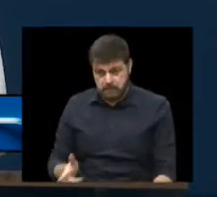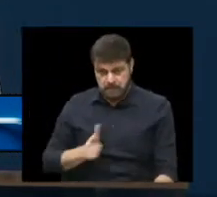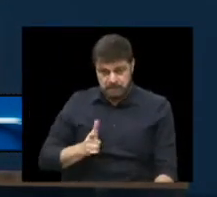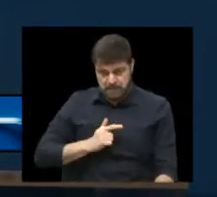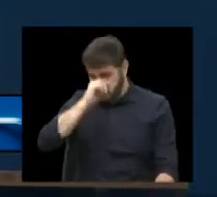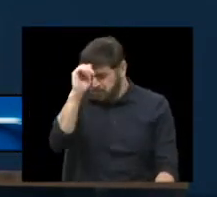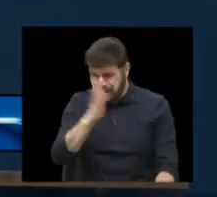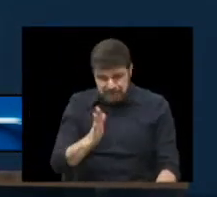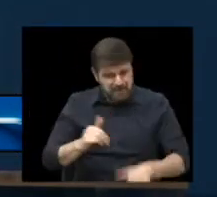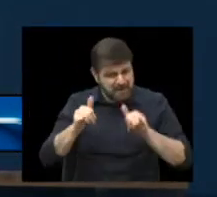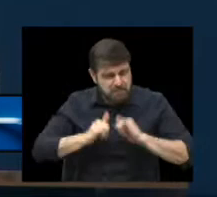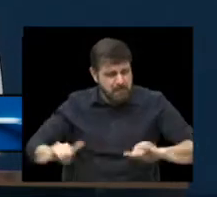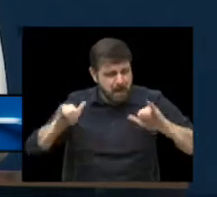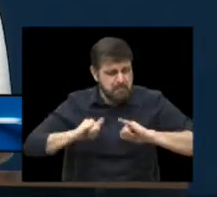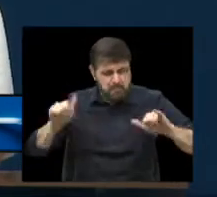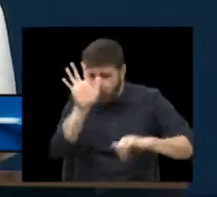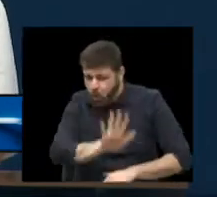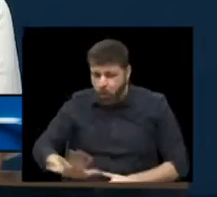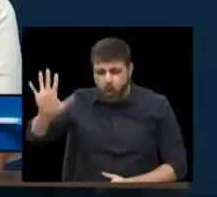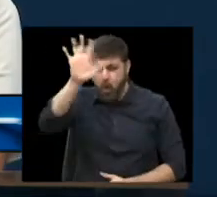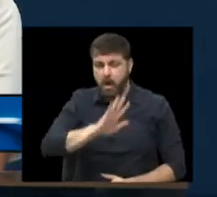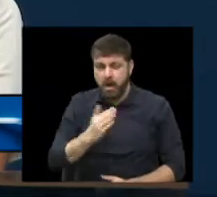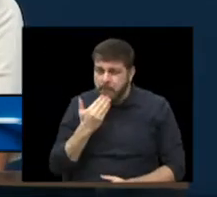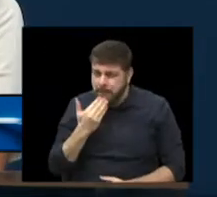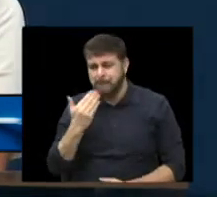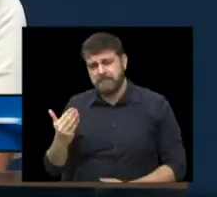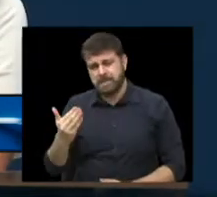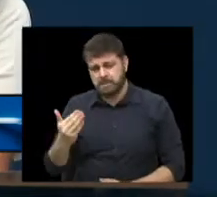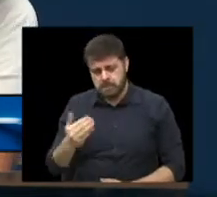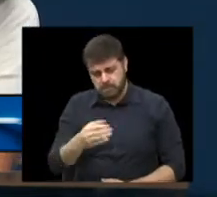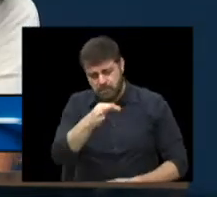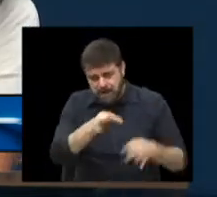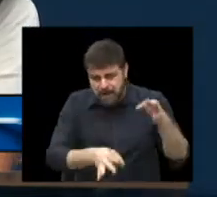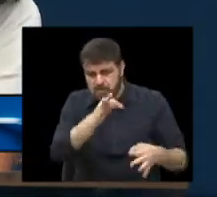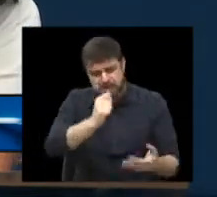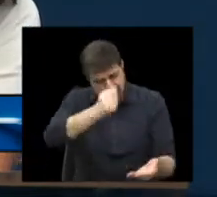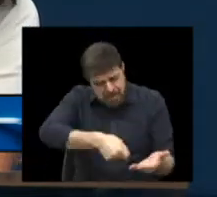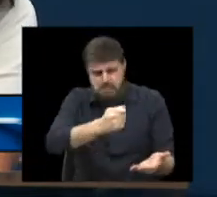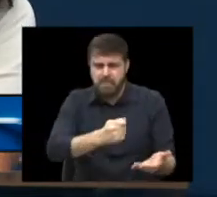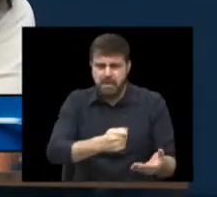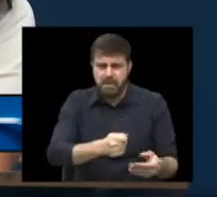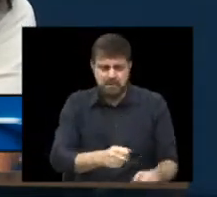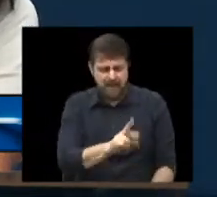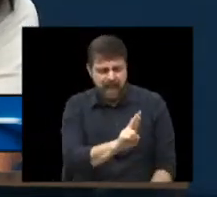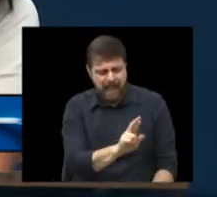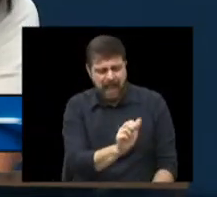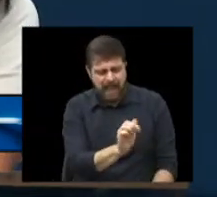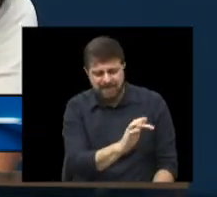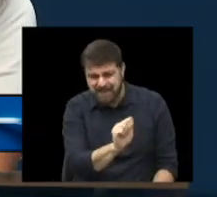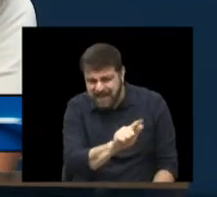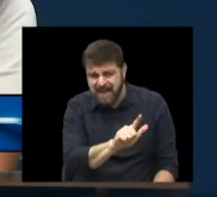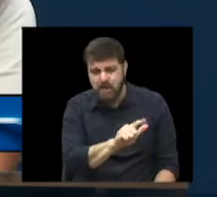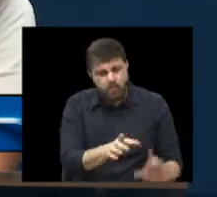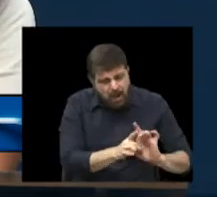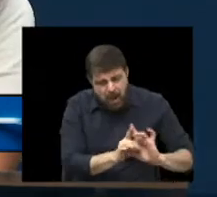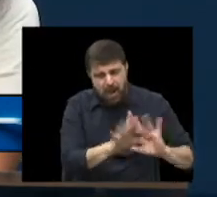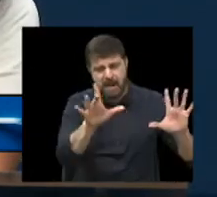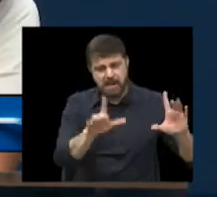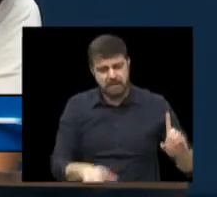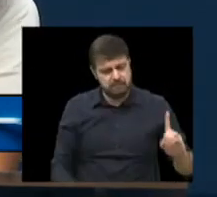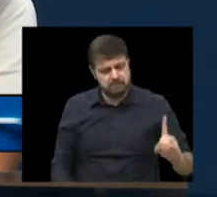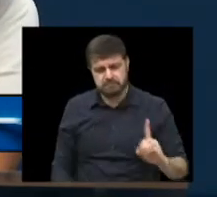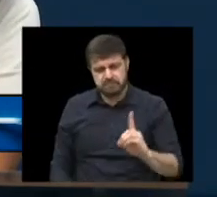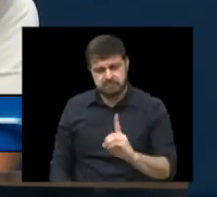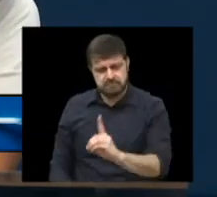campanha nacional pela liberdade de Rafael Braga, e aí faz parte de um projeto que estão sendo apresentados em